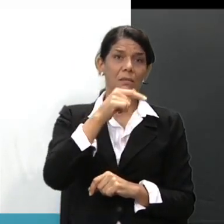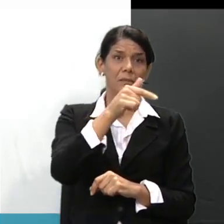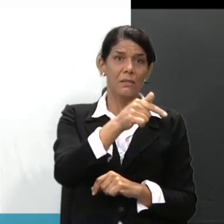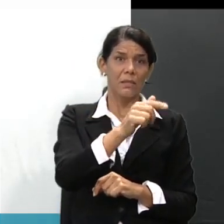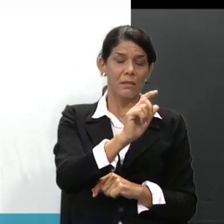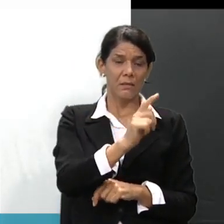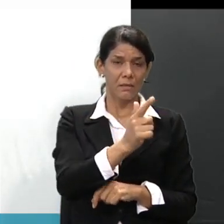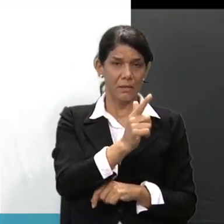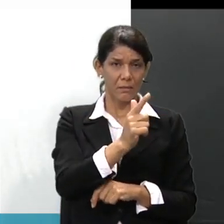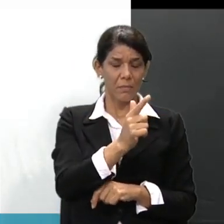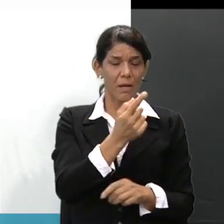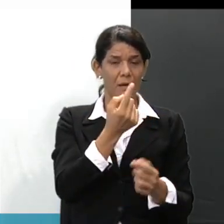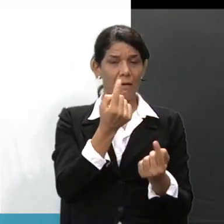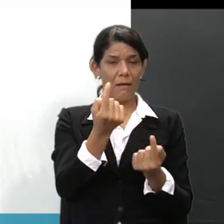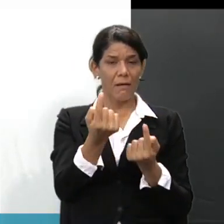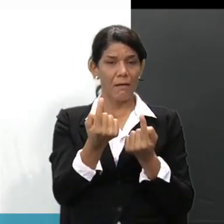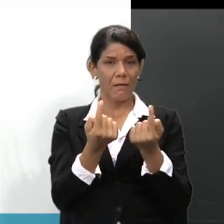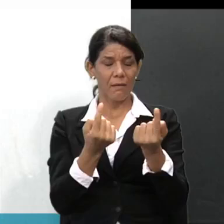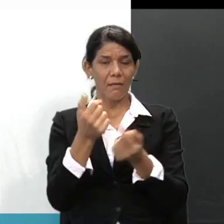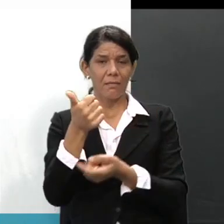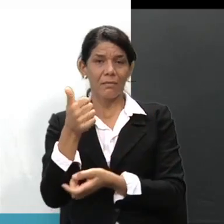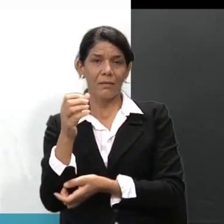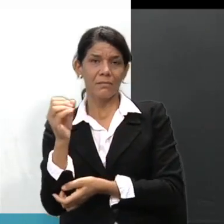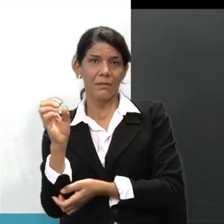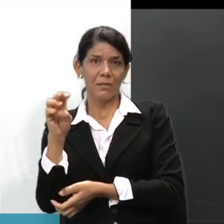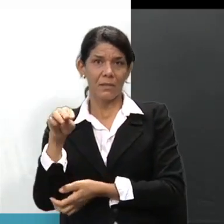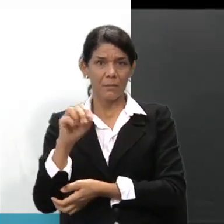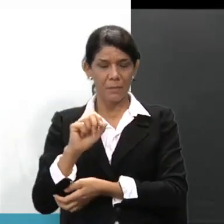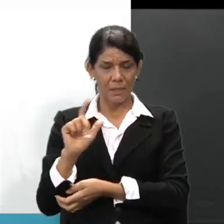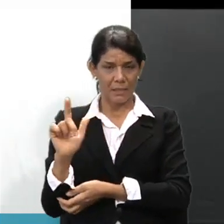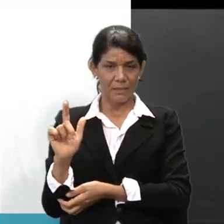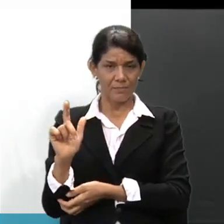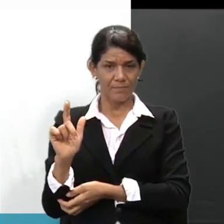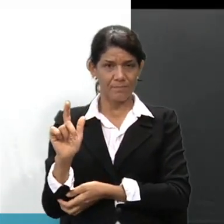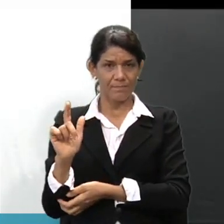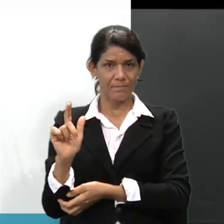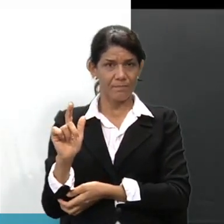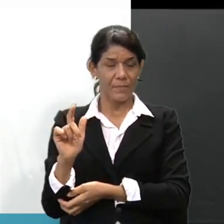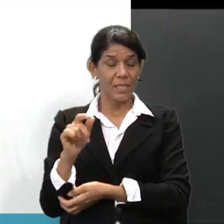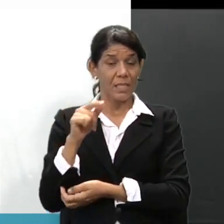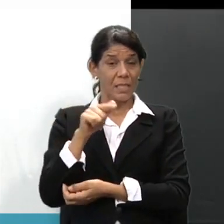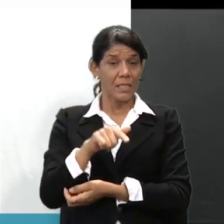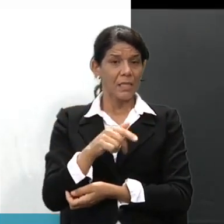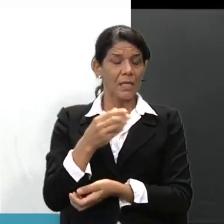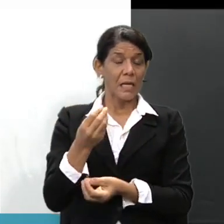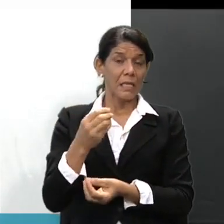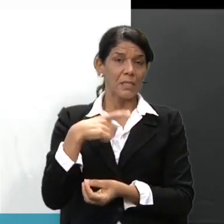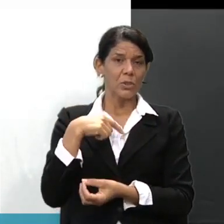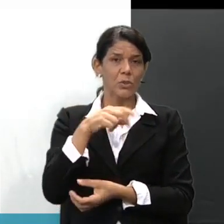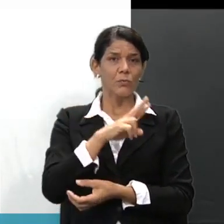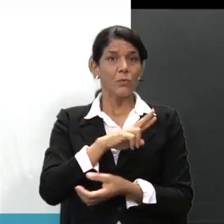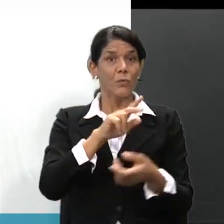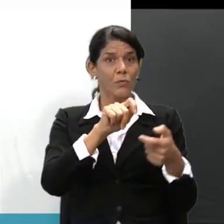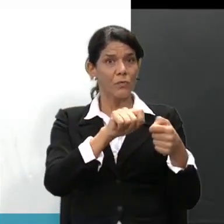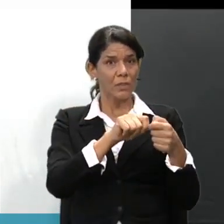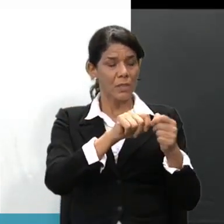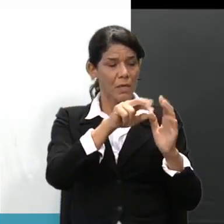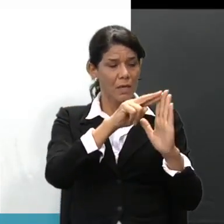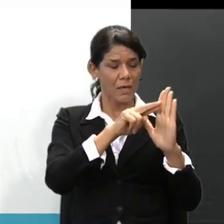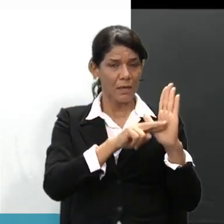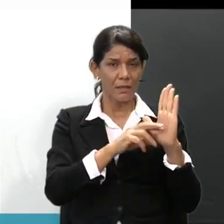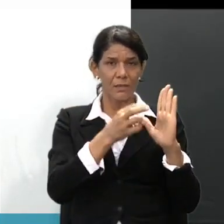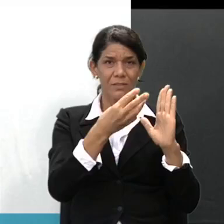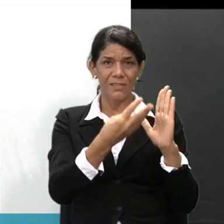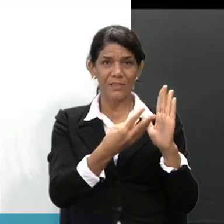7 gramas a cada 100 ml. Nesse sentido, nós vamos realizar a regra de